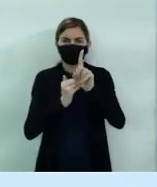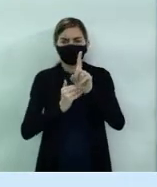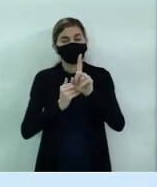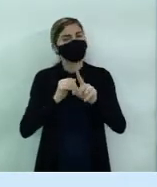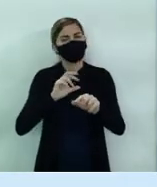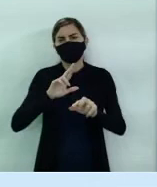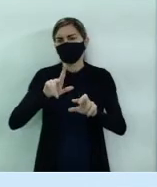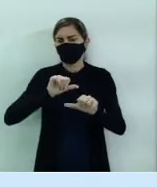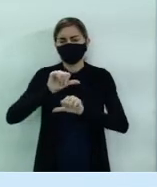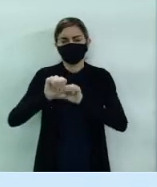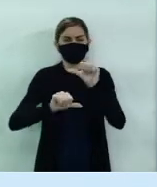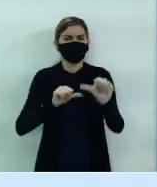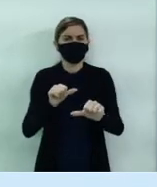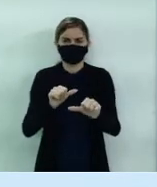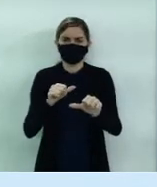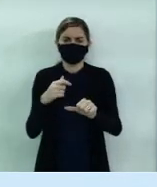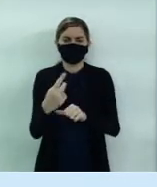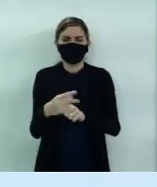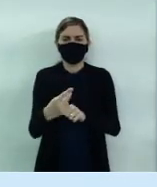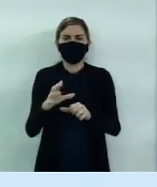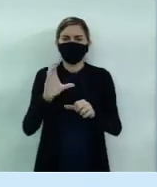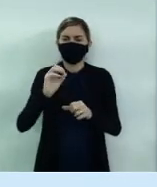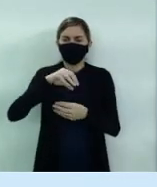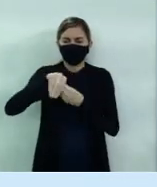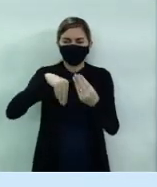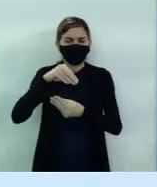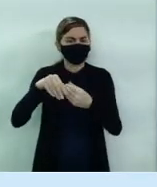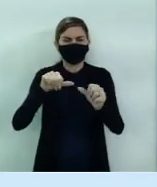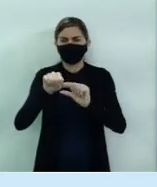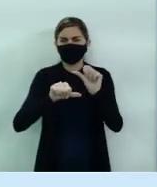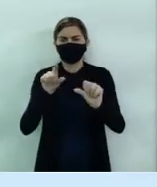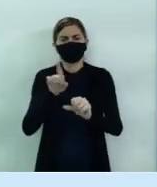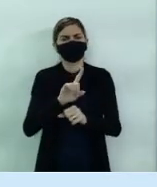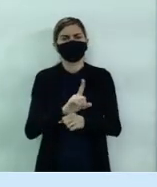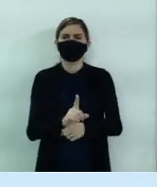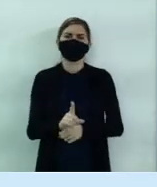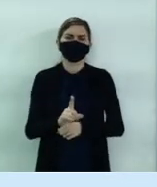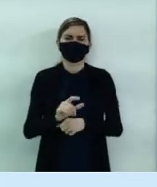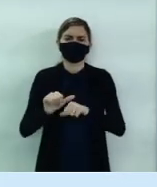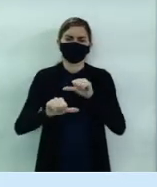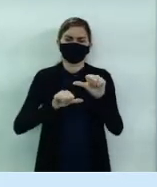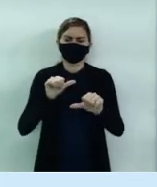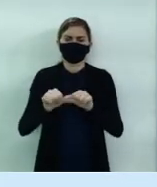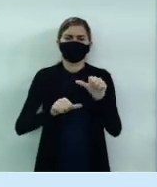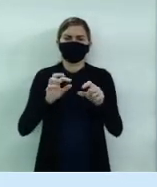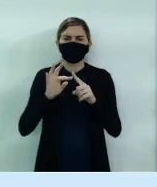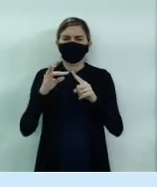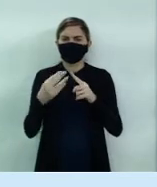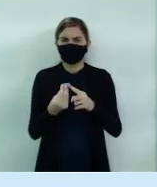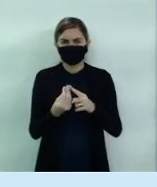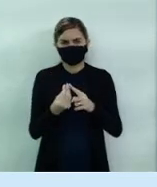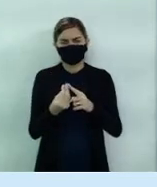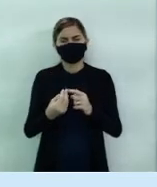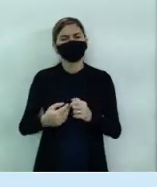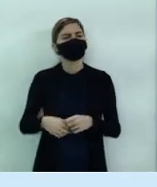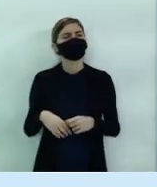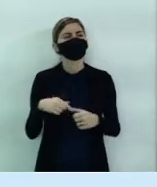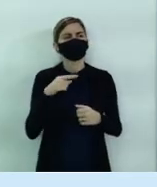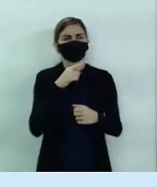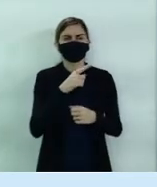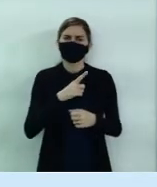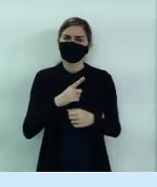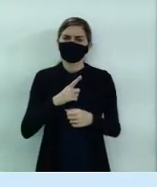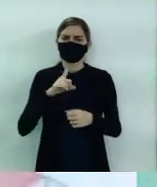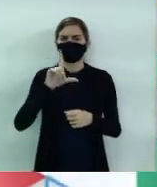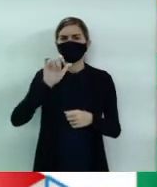não mudam aí a sua composição quando se trata de transformação física. E aí a gente tem o